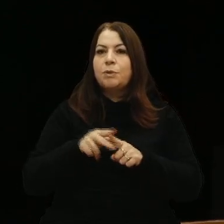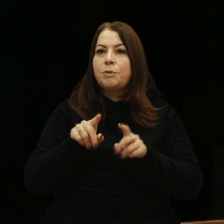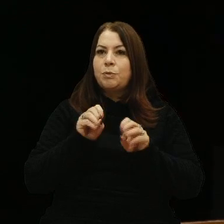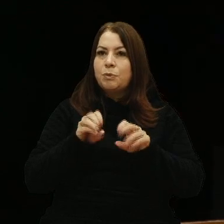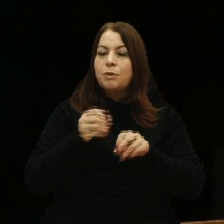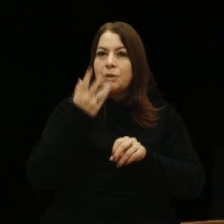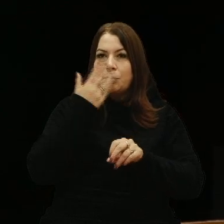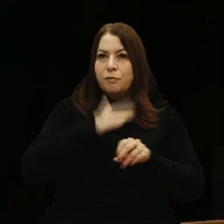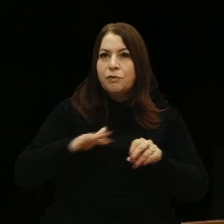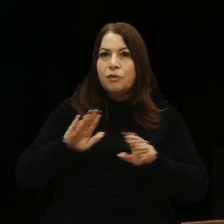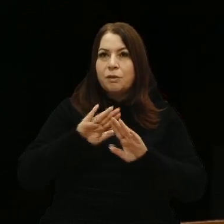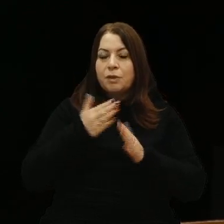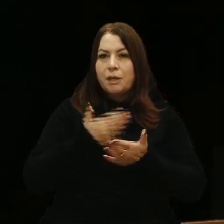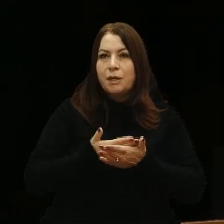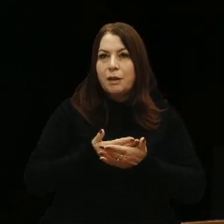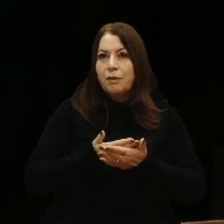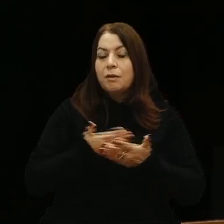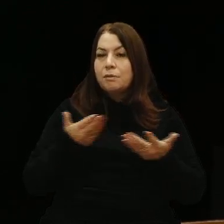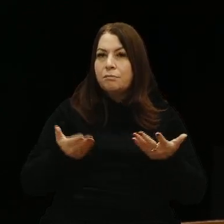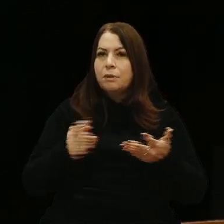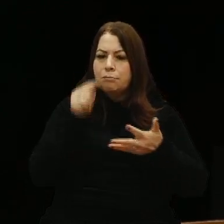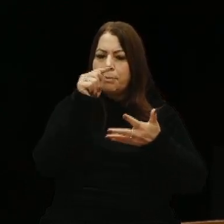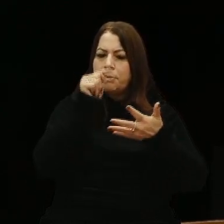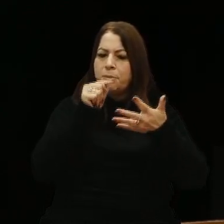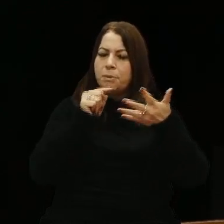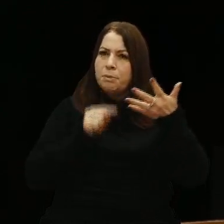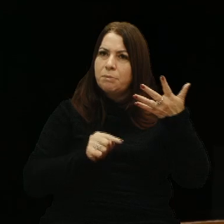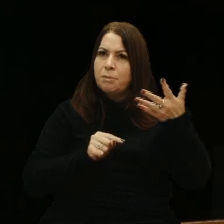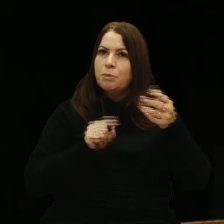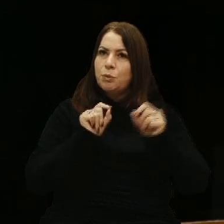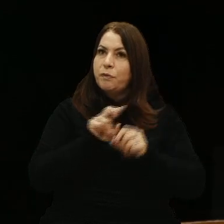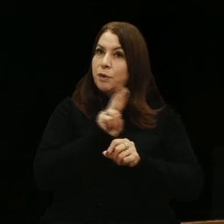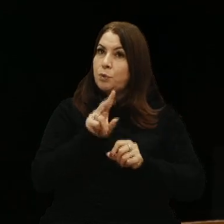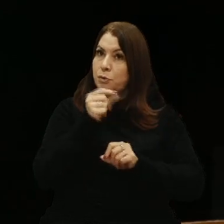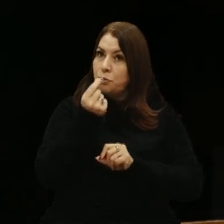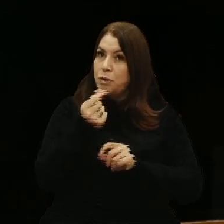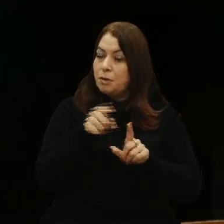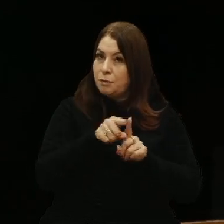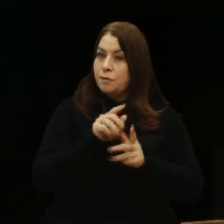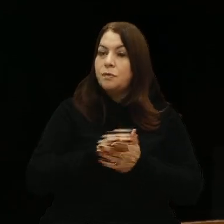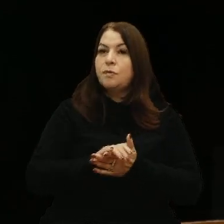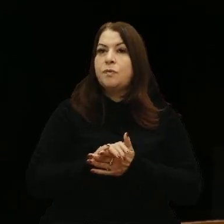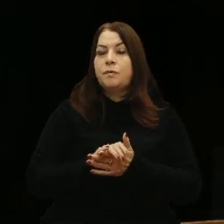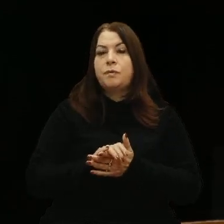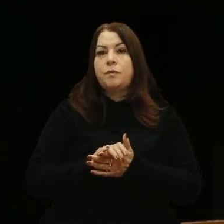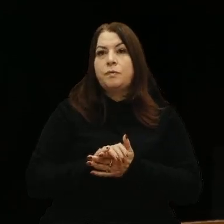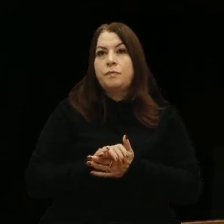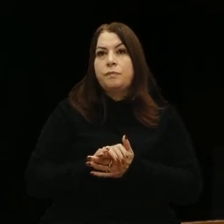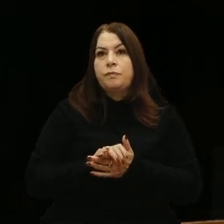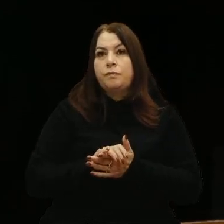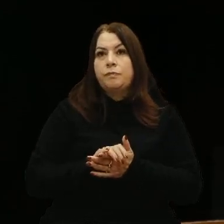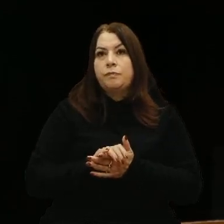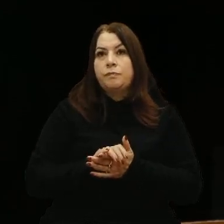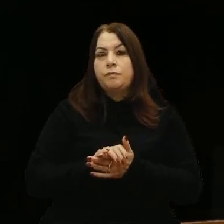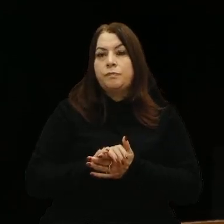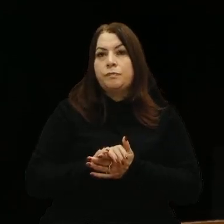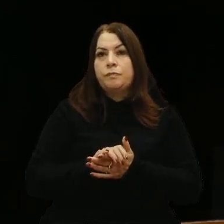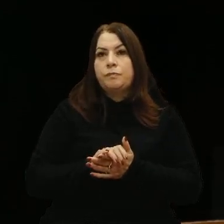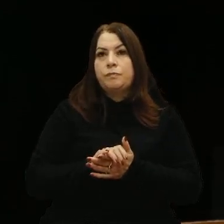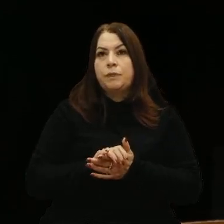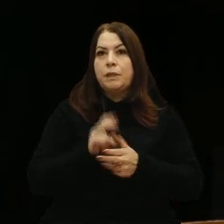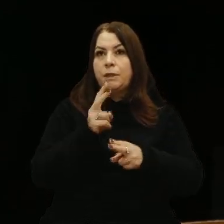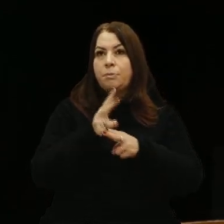educação infantil em creches. Enfim, tem aqui algumas discriminações do que esse dinheiro, né, esse